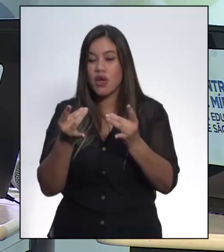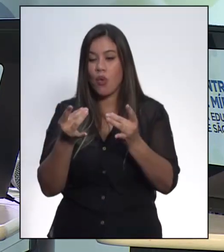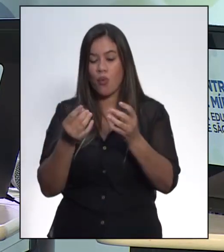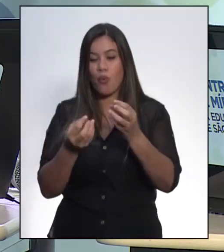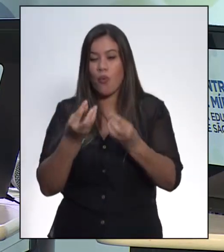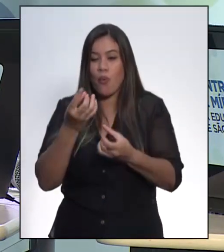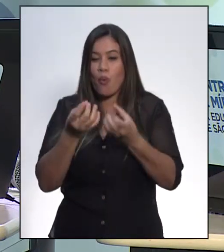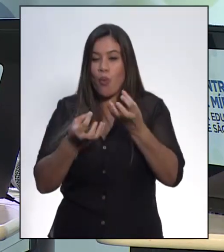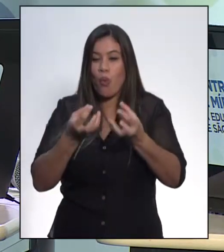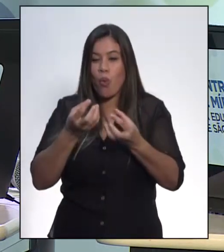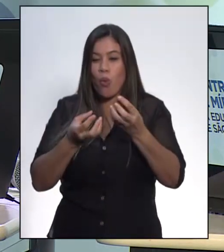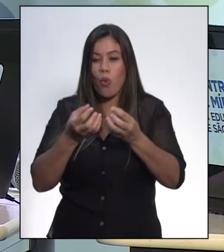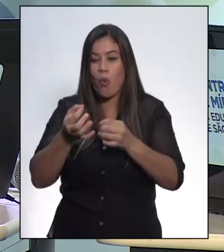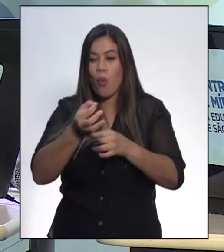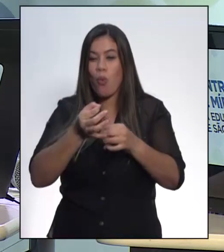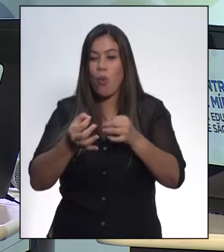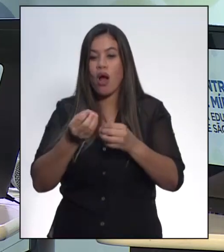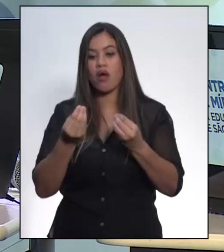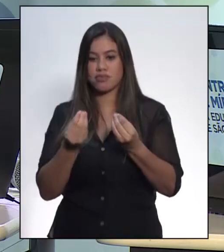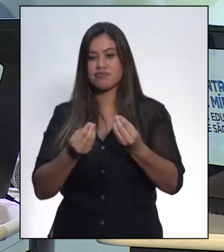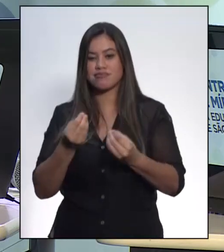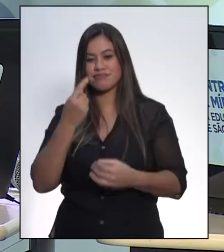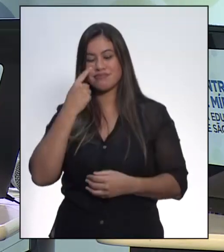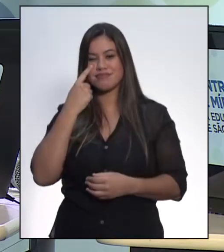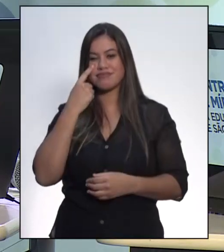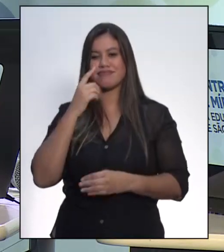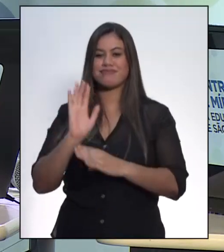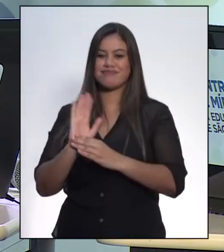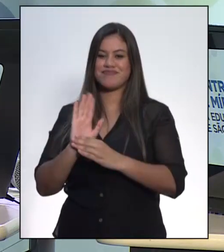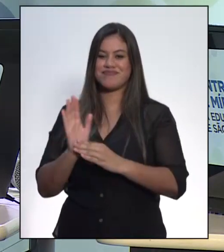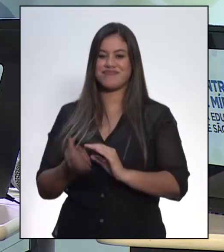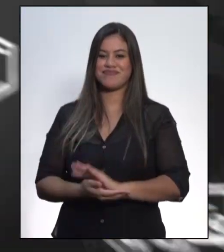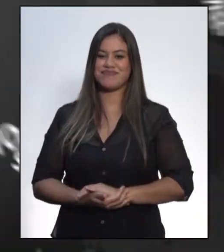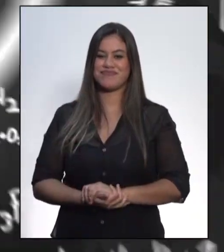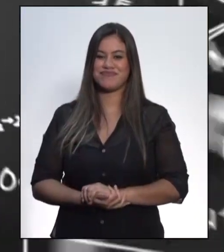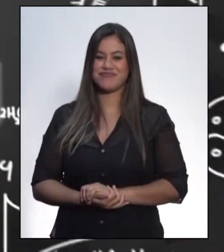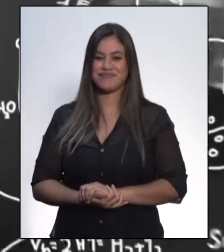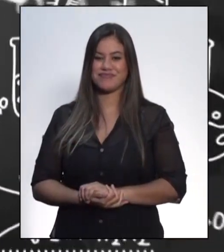gás, tá? Então, vamos ver o nosso primeiro vídeo, nosso primeiro experimento.